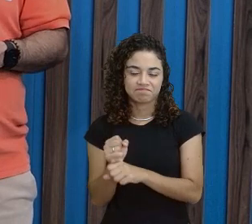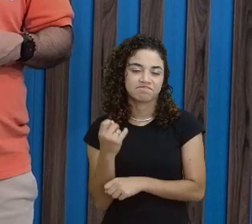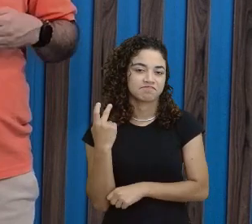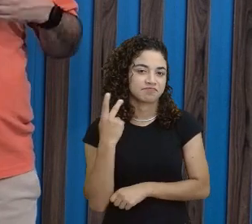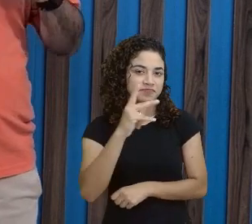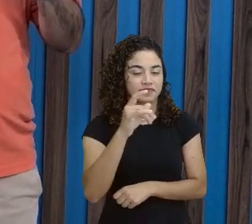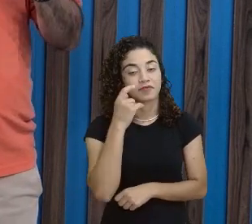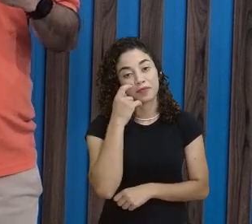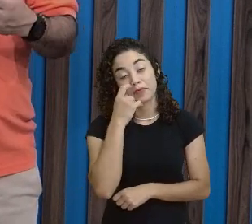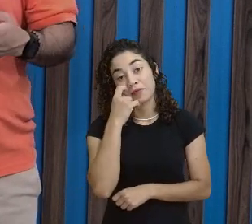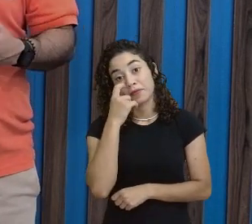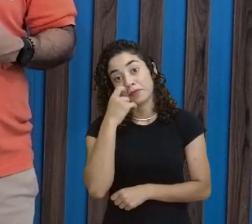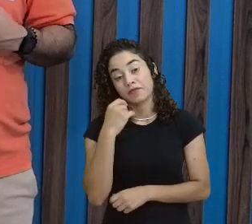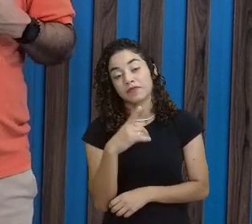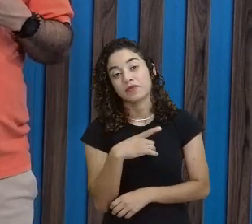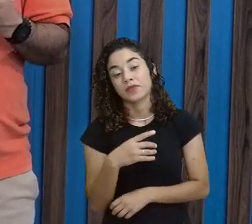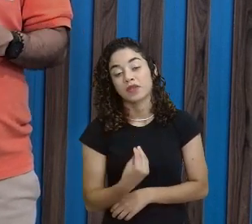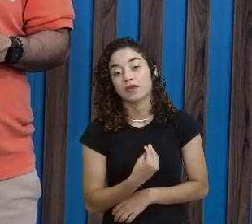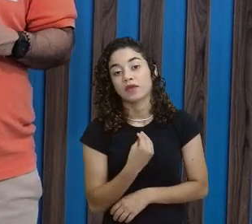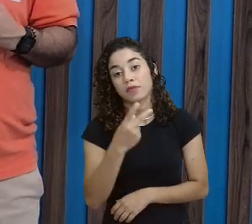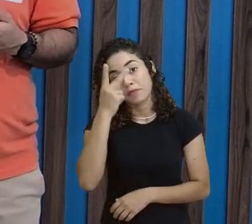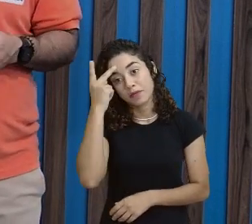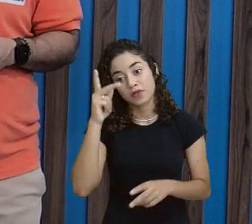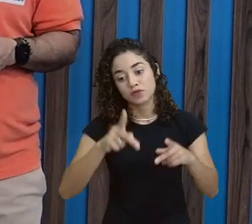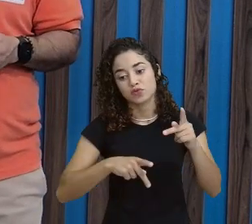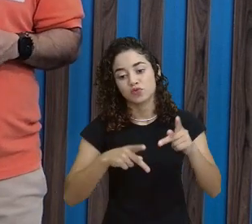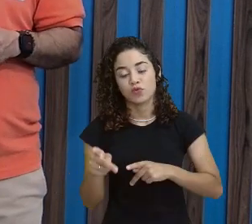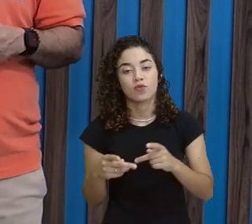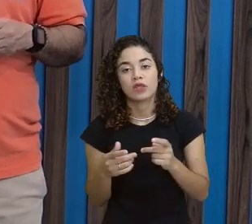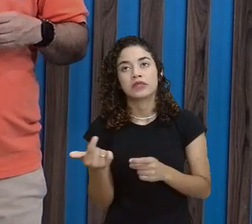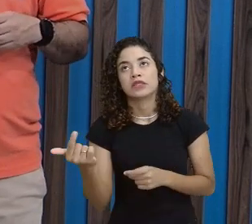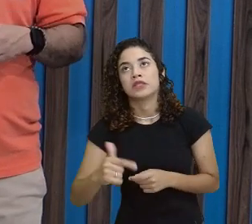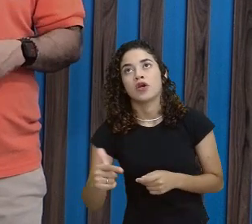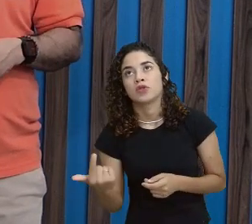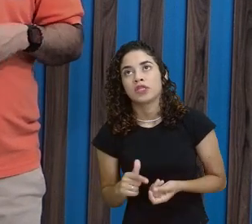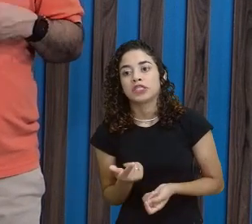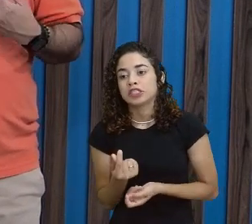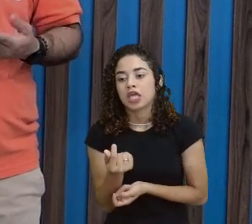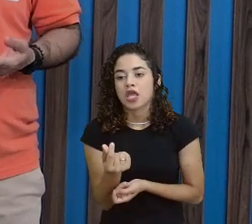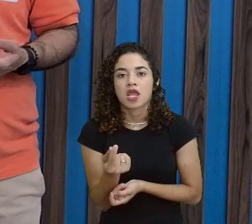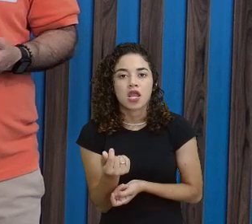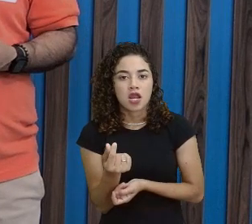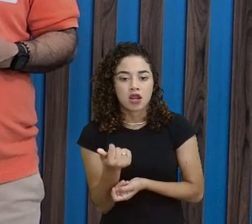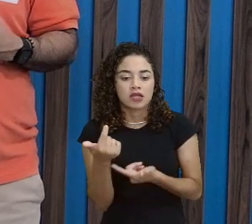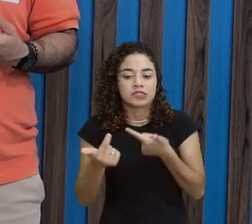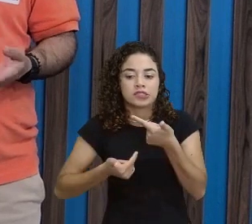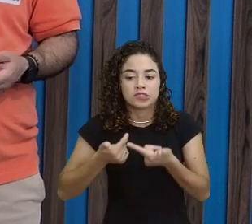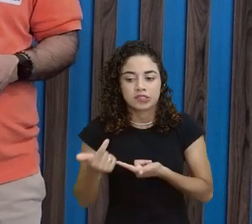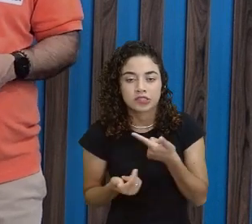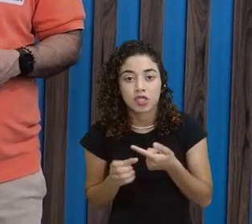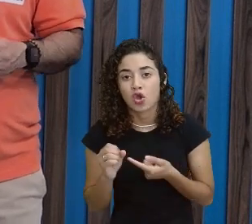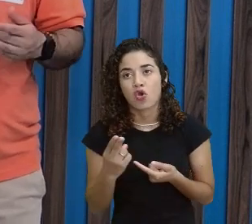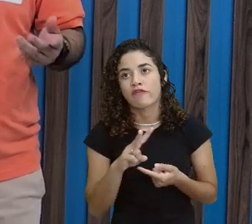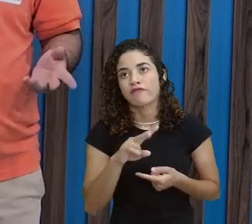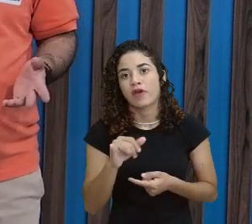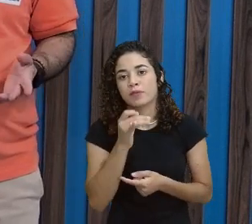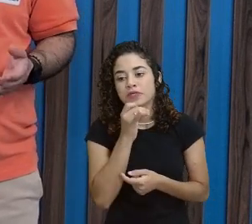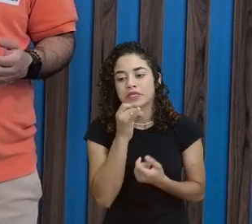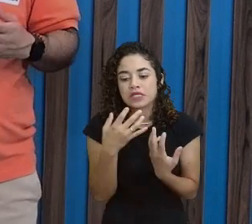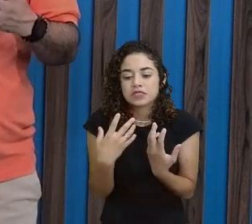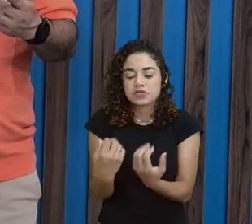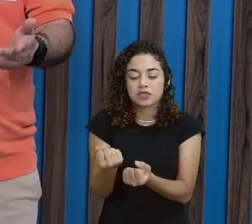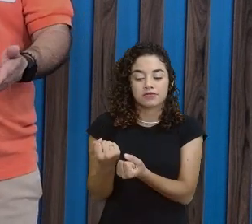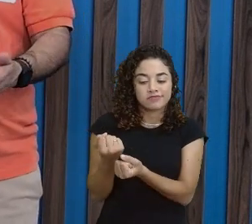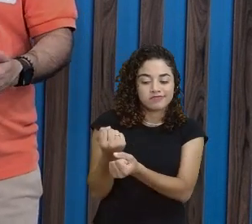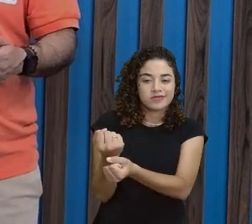né, elas não tinham como se sustentar, então ou elas se entregavam como escravas, né, ou iam para a